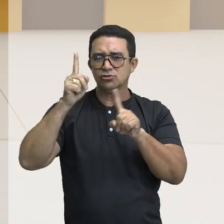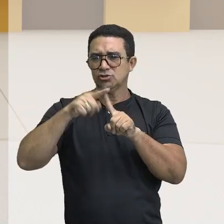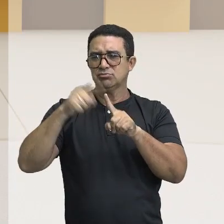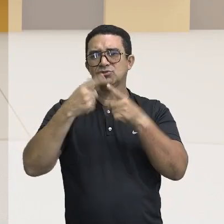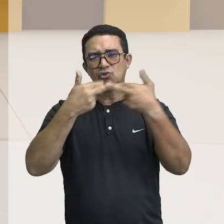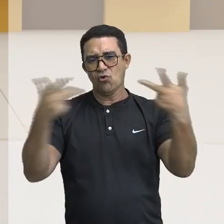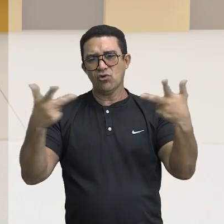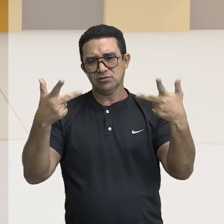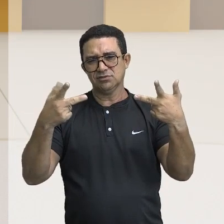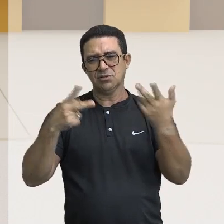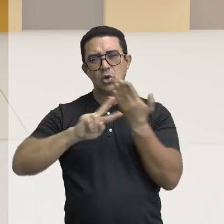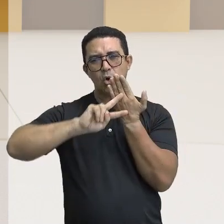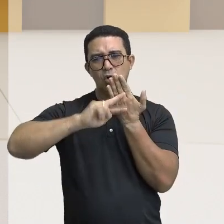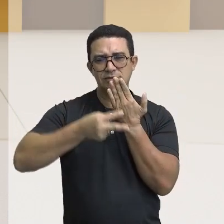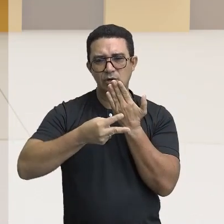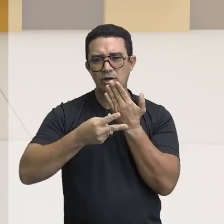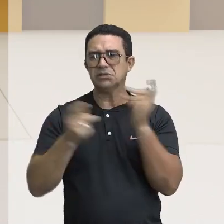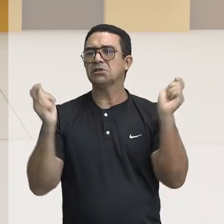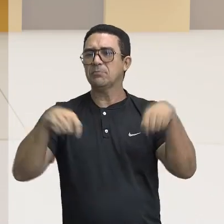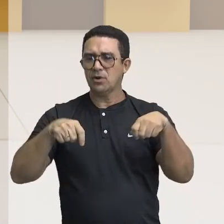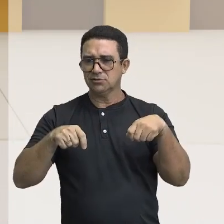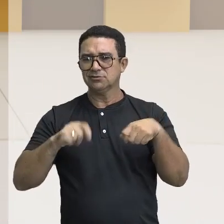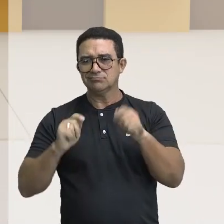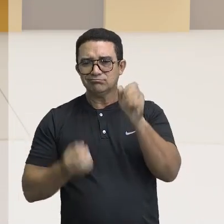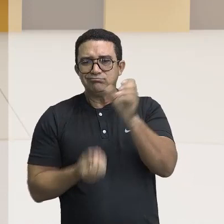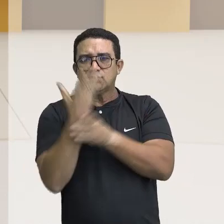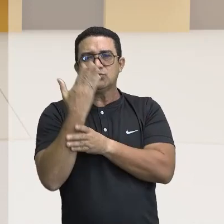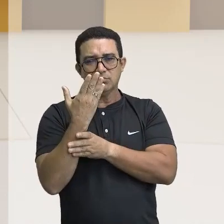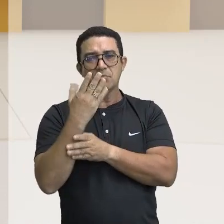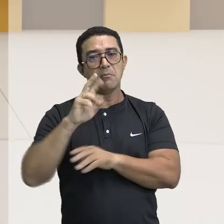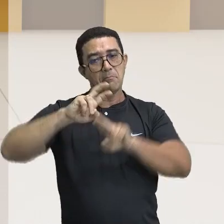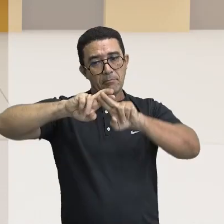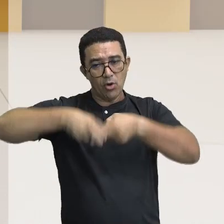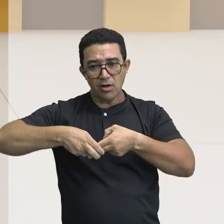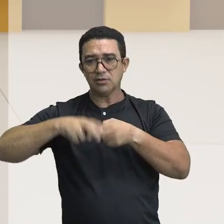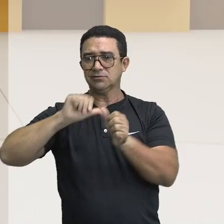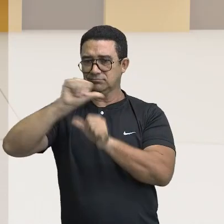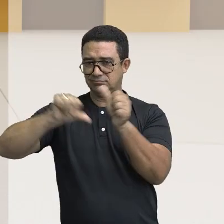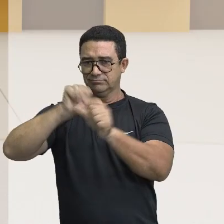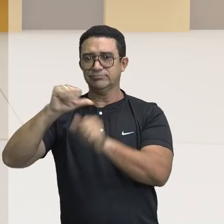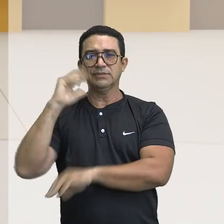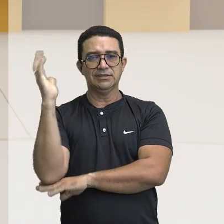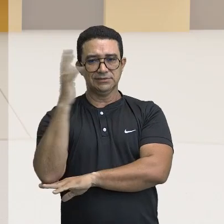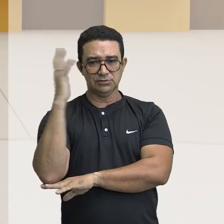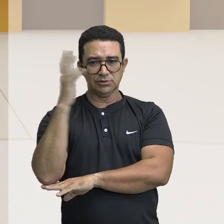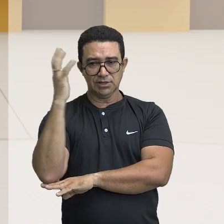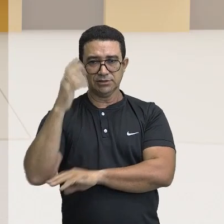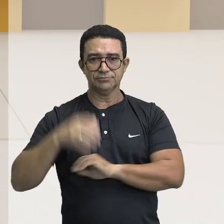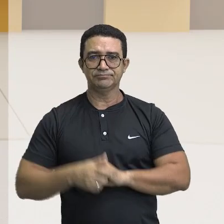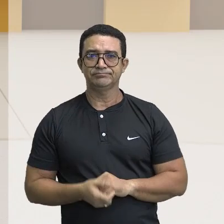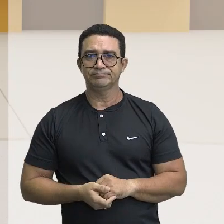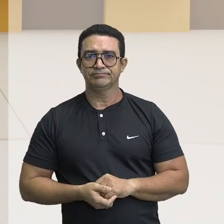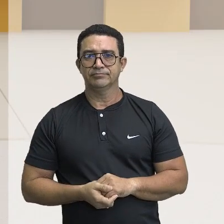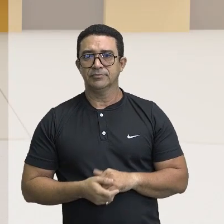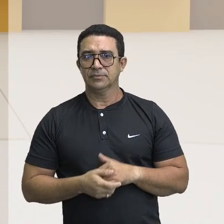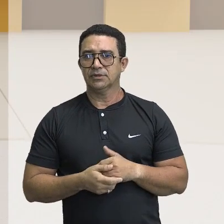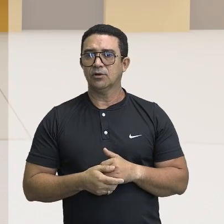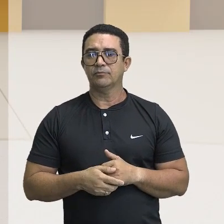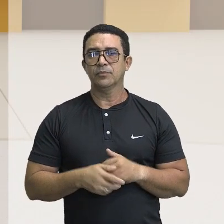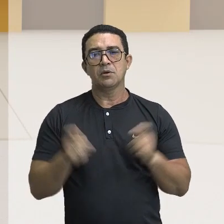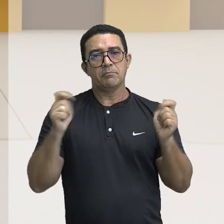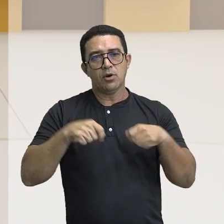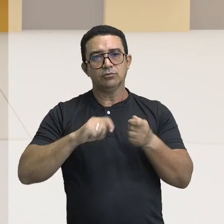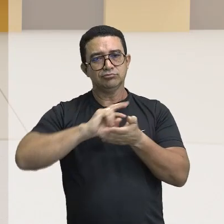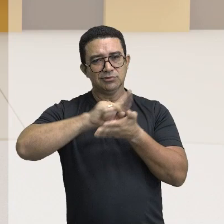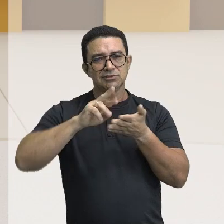ser causados por essas mudanças climáticas. O primeiro deles aqui, ó, elementos do clima. Podem ocorrer